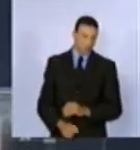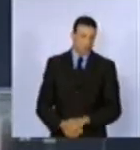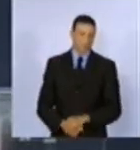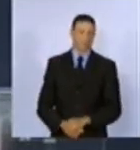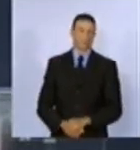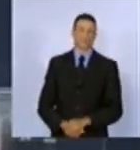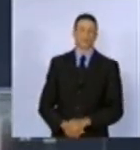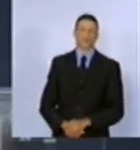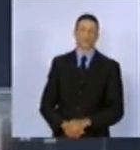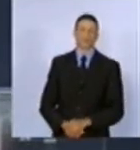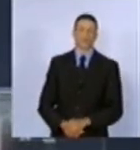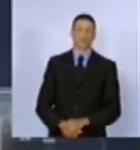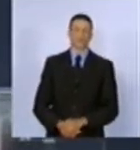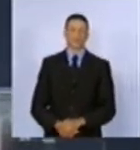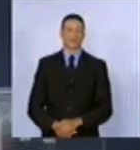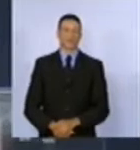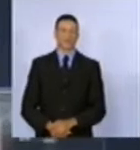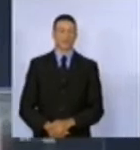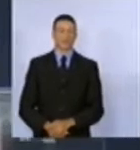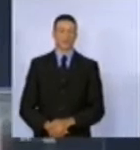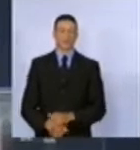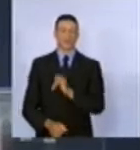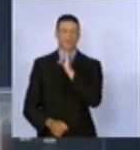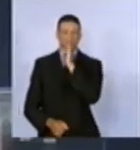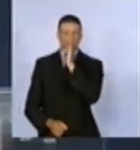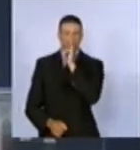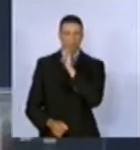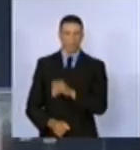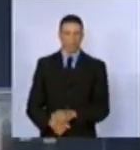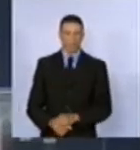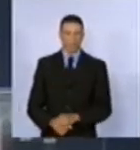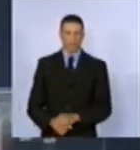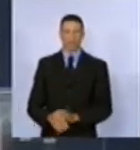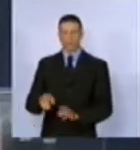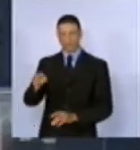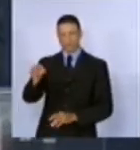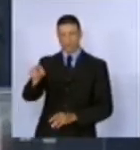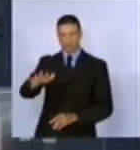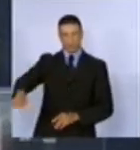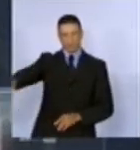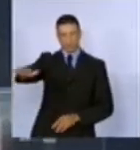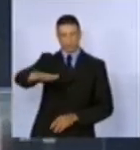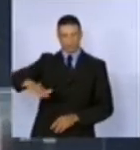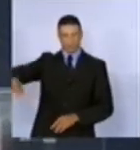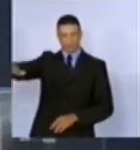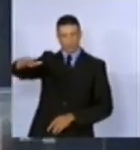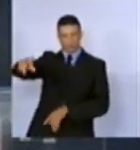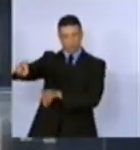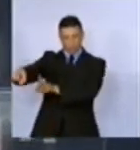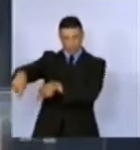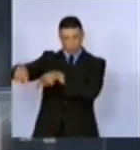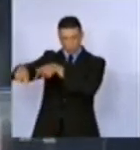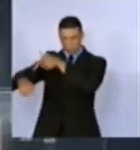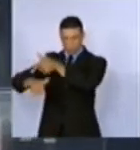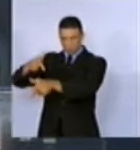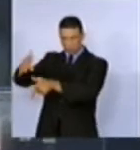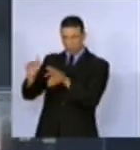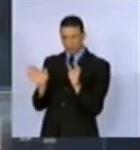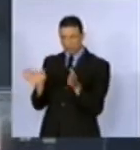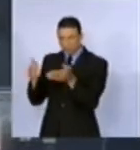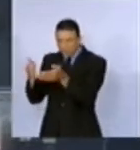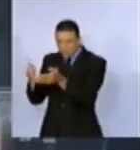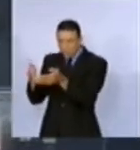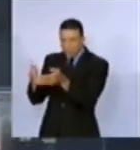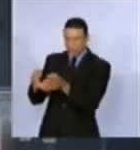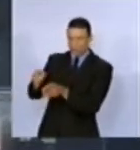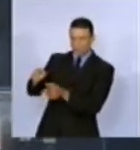e manter uma relação é uma interface constante com esse setor tentando entender um pouco